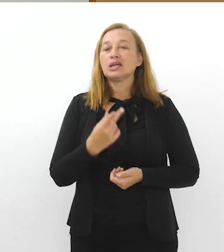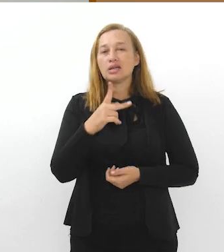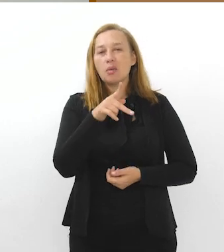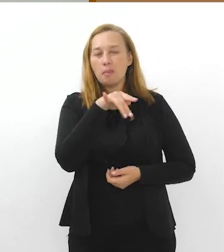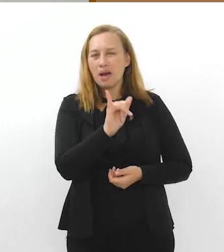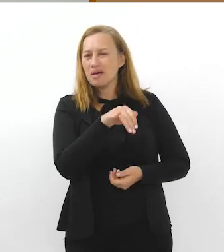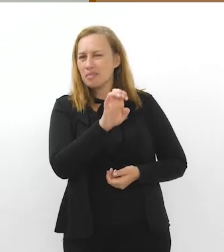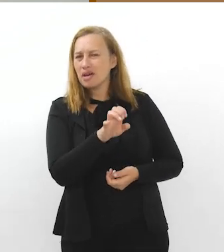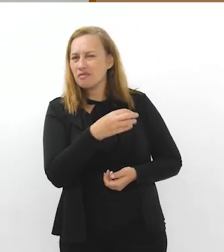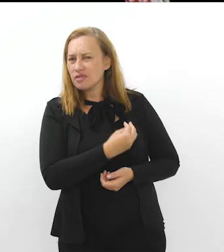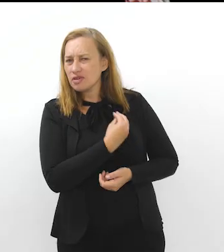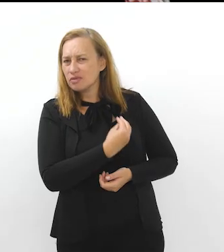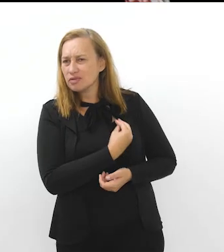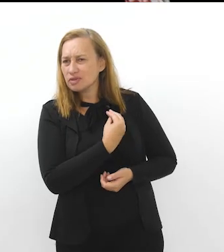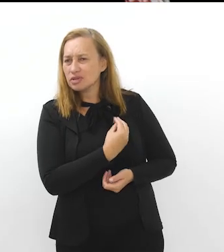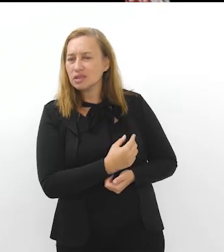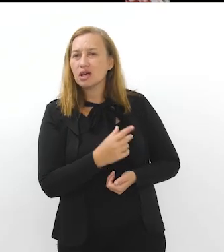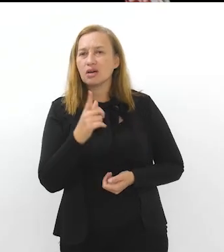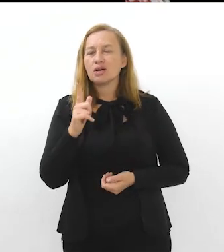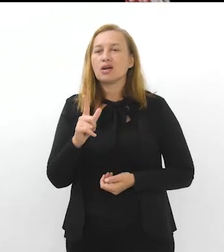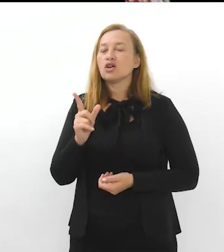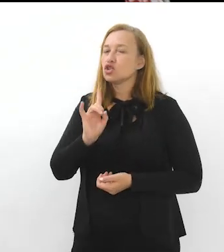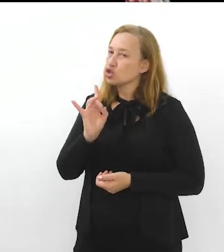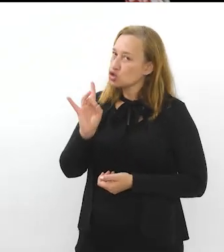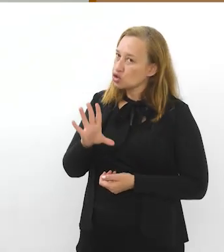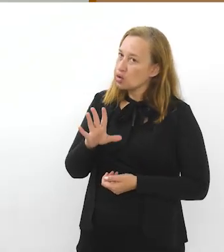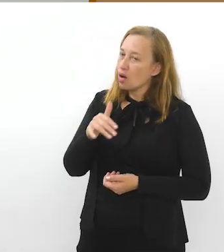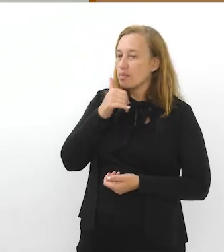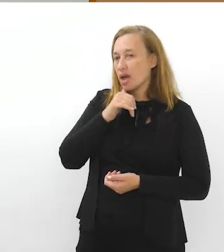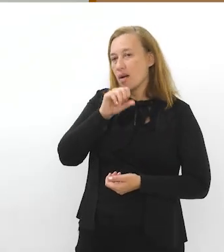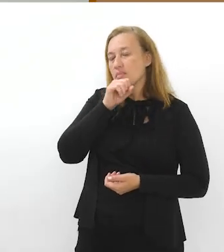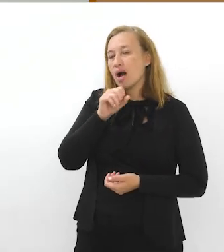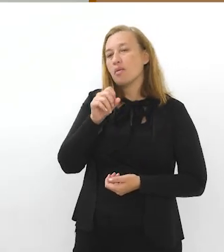as coisas. Os seus pais são vivos ainda, ô Gorete?